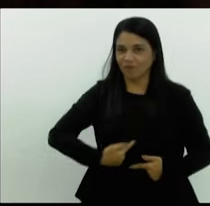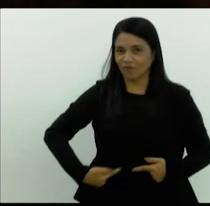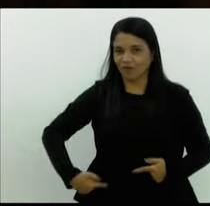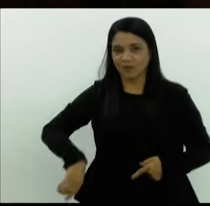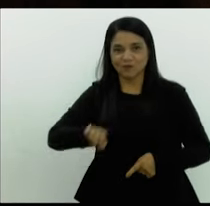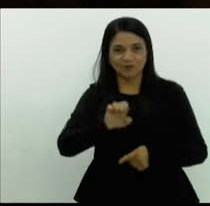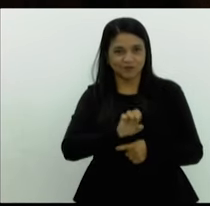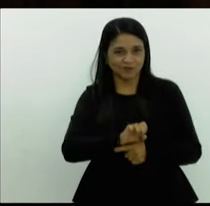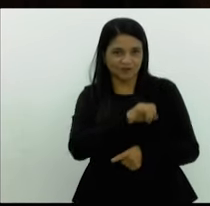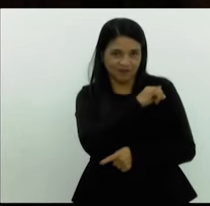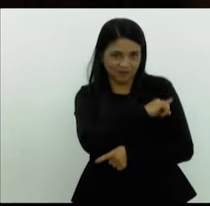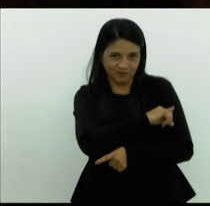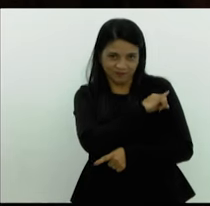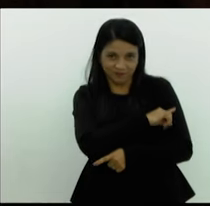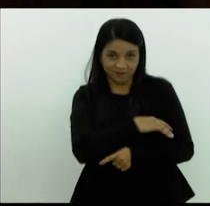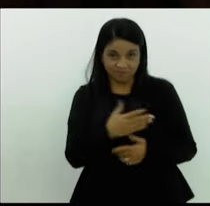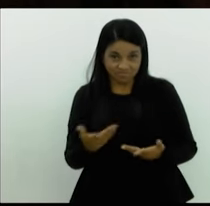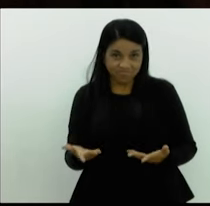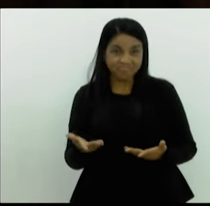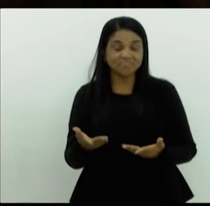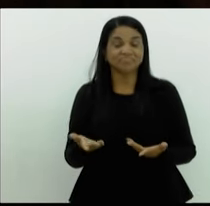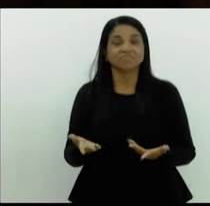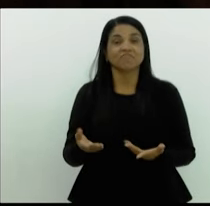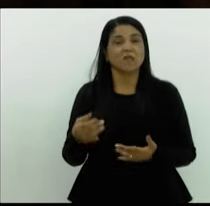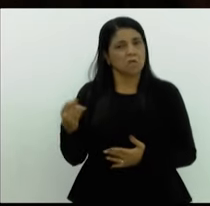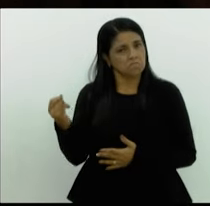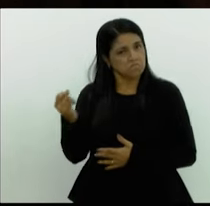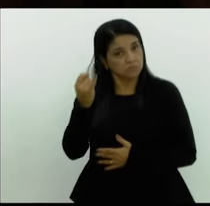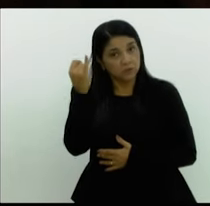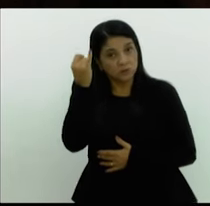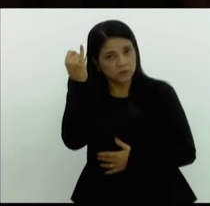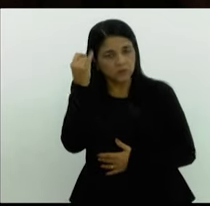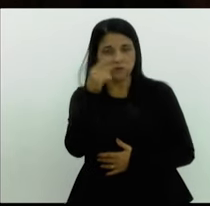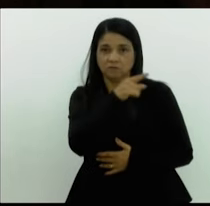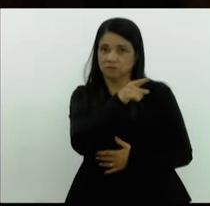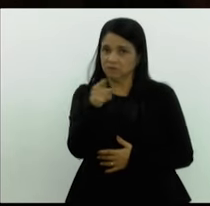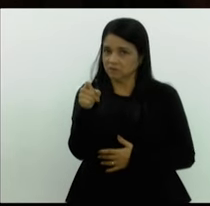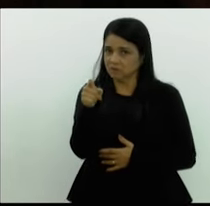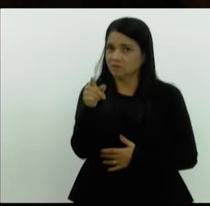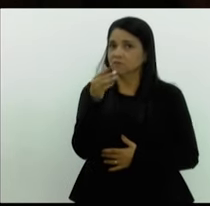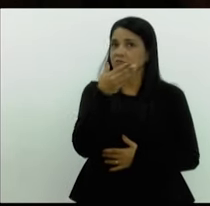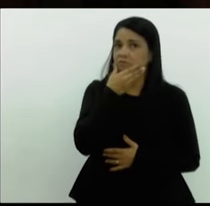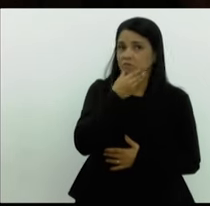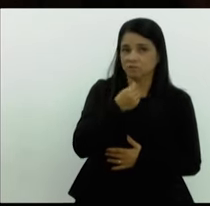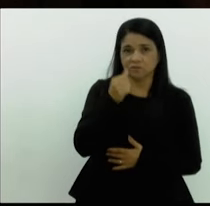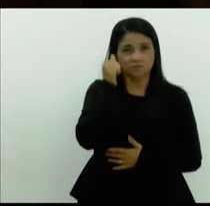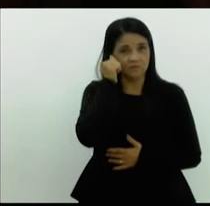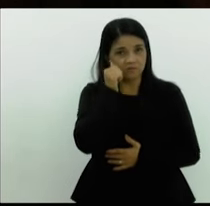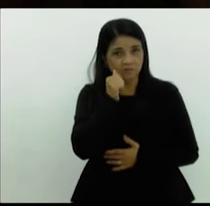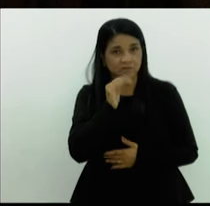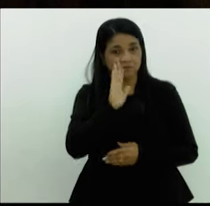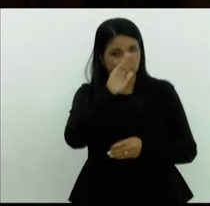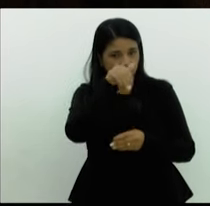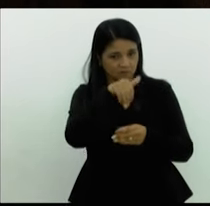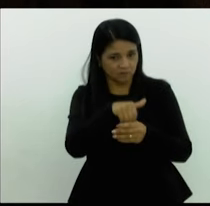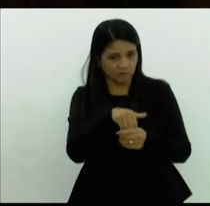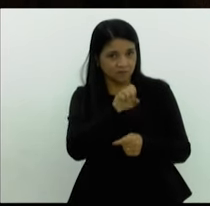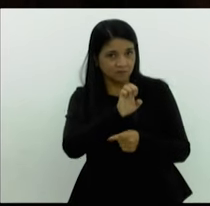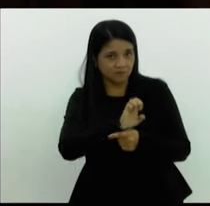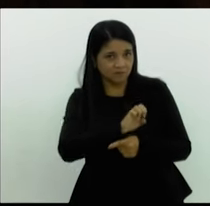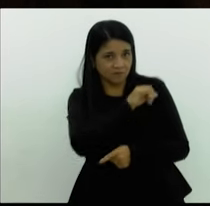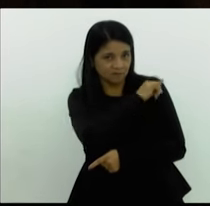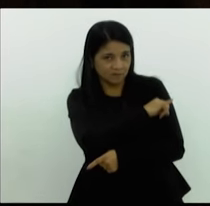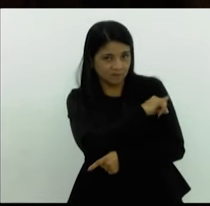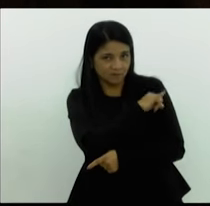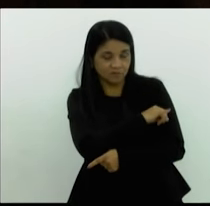Rio de Janeiro. Ou seja, é importante que o senhor, a senhora eleitora na cidade do Rio de Janeiro saibam que no próximo